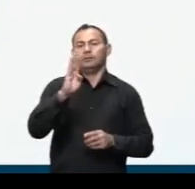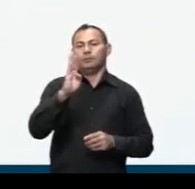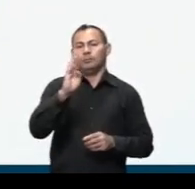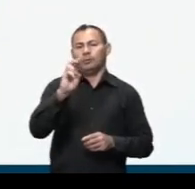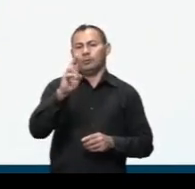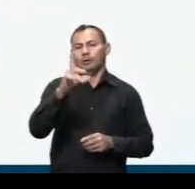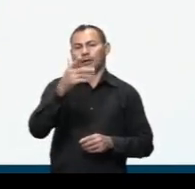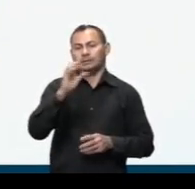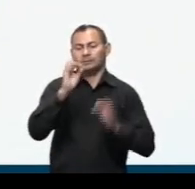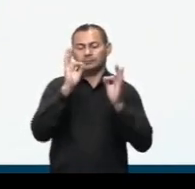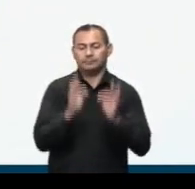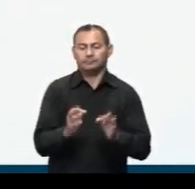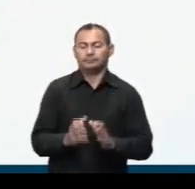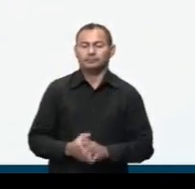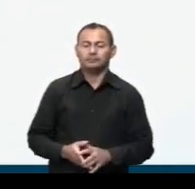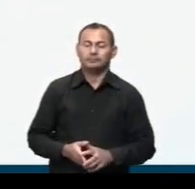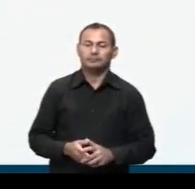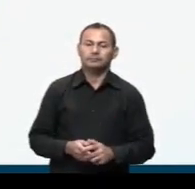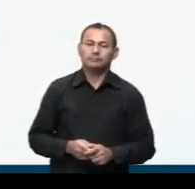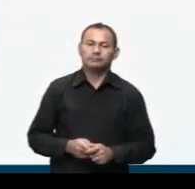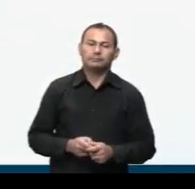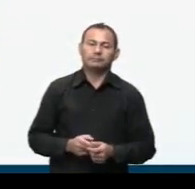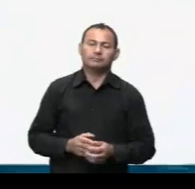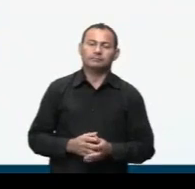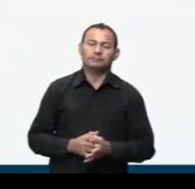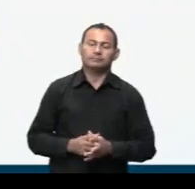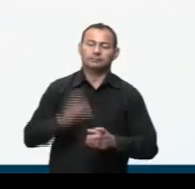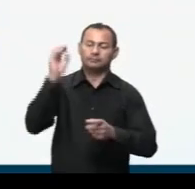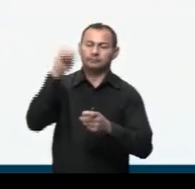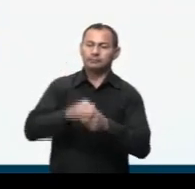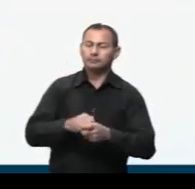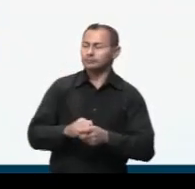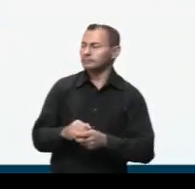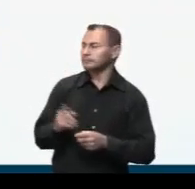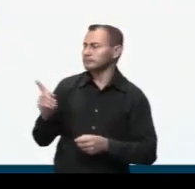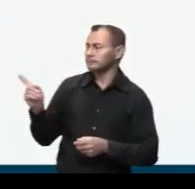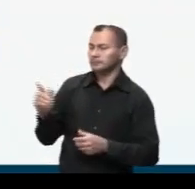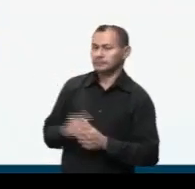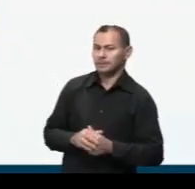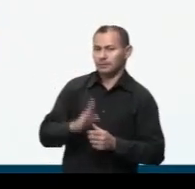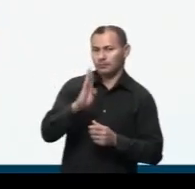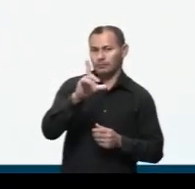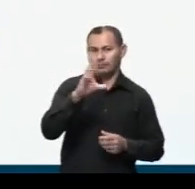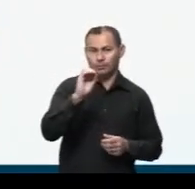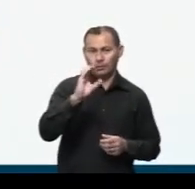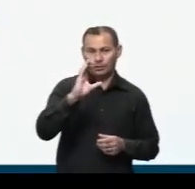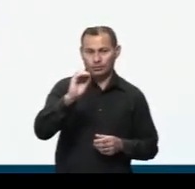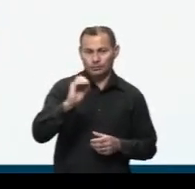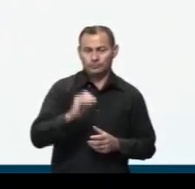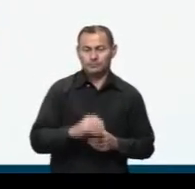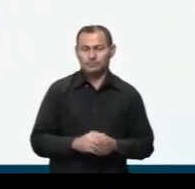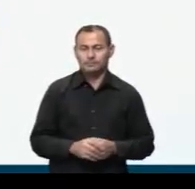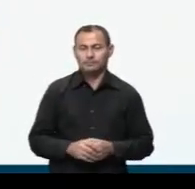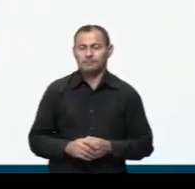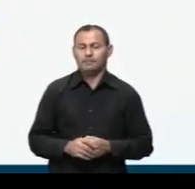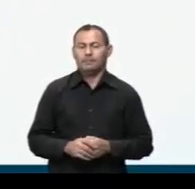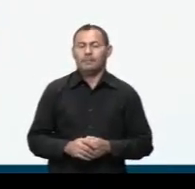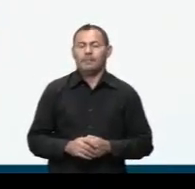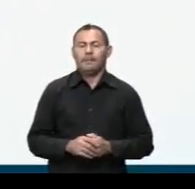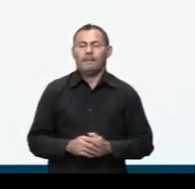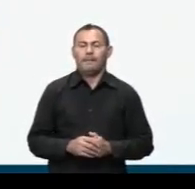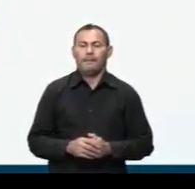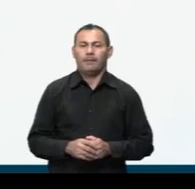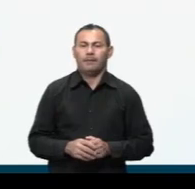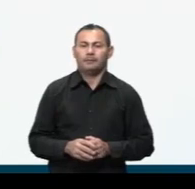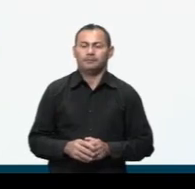tubulação, tá? Então, aqui foi colocado um bloco, então aqui era uma